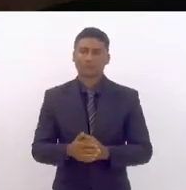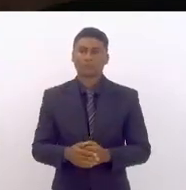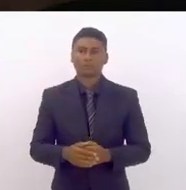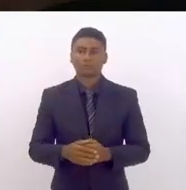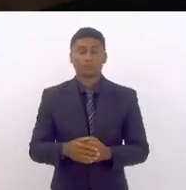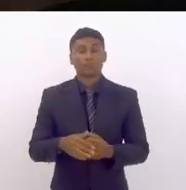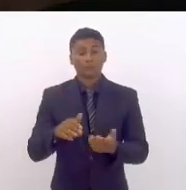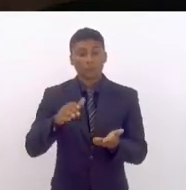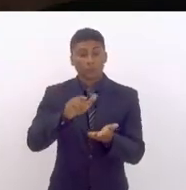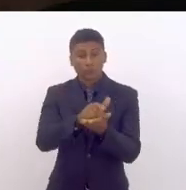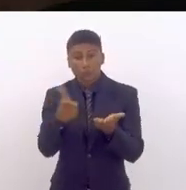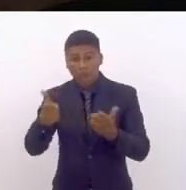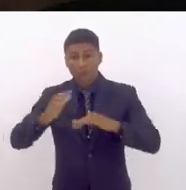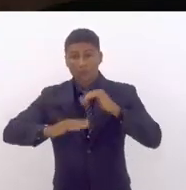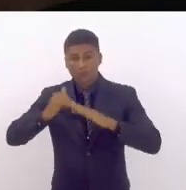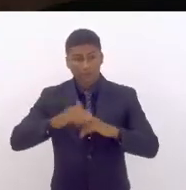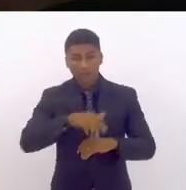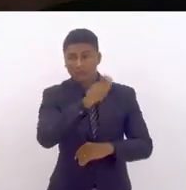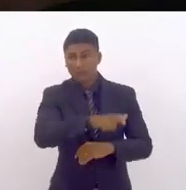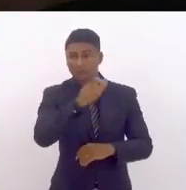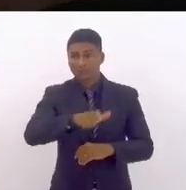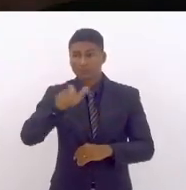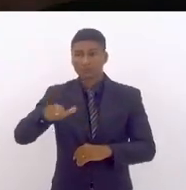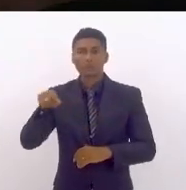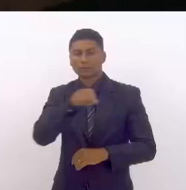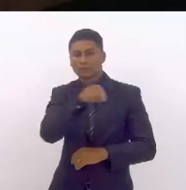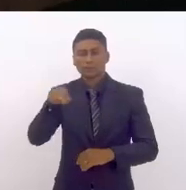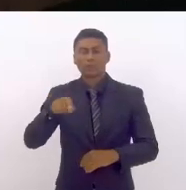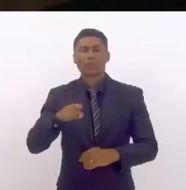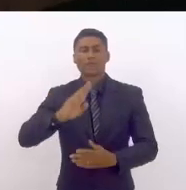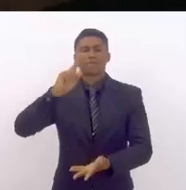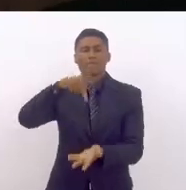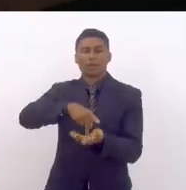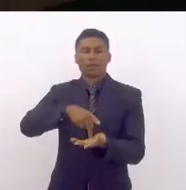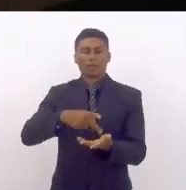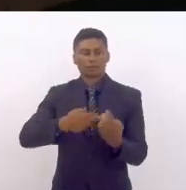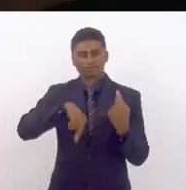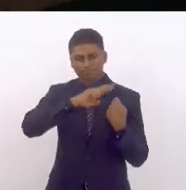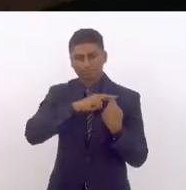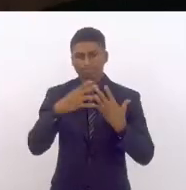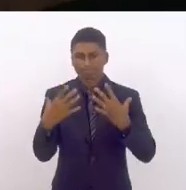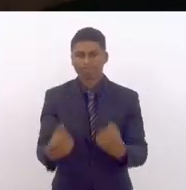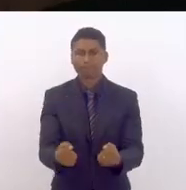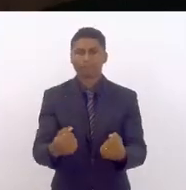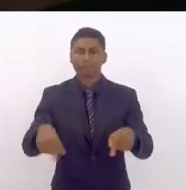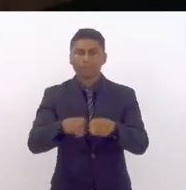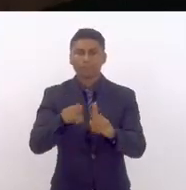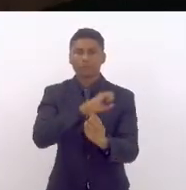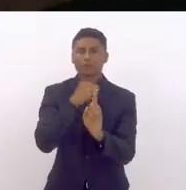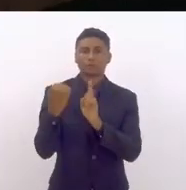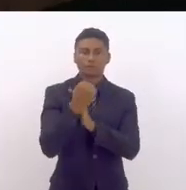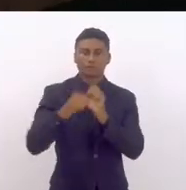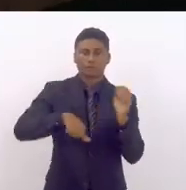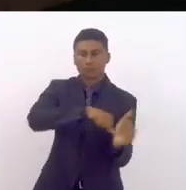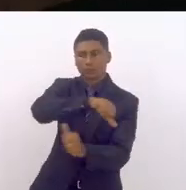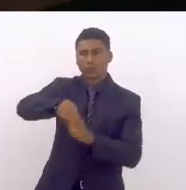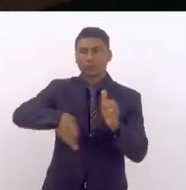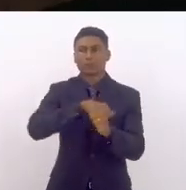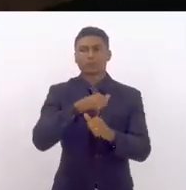jornalistas comprometidos com a verdade, comprometidos com a mudança radical dessa sociedade, precisa